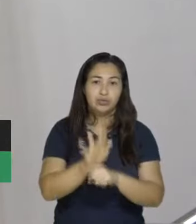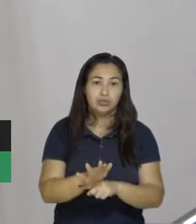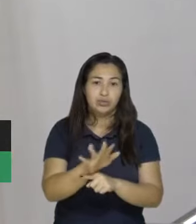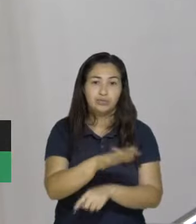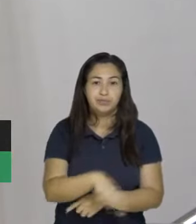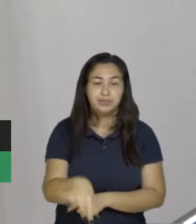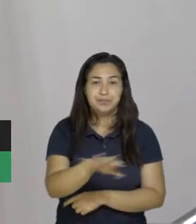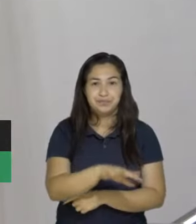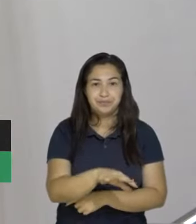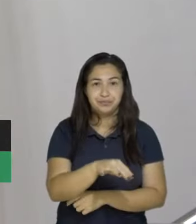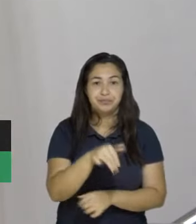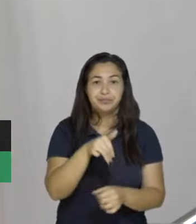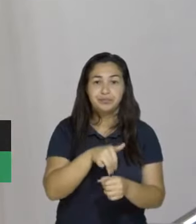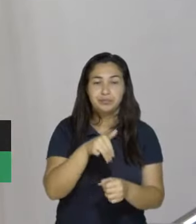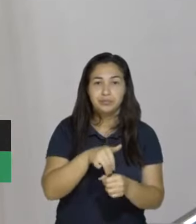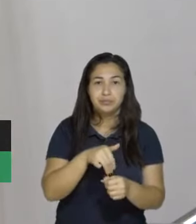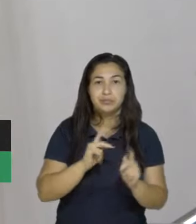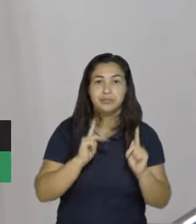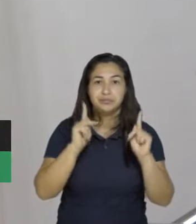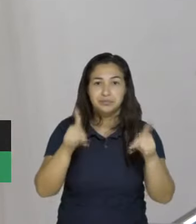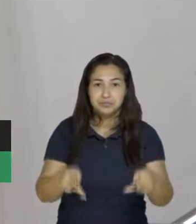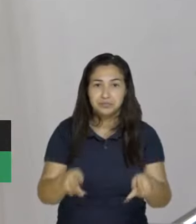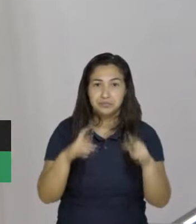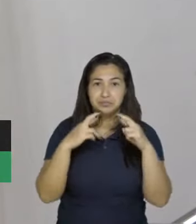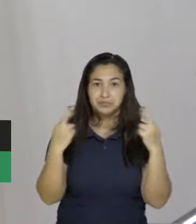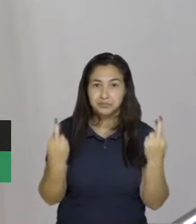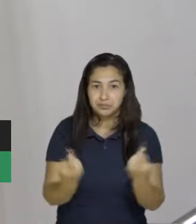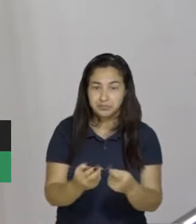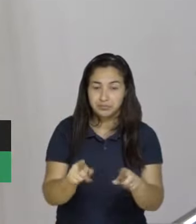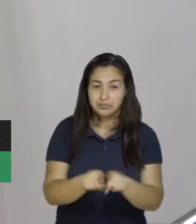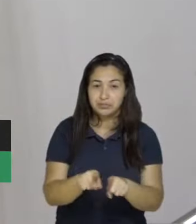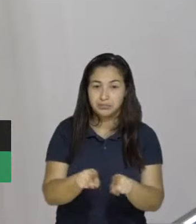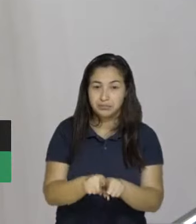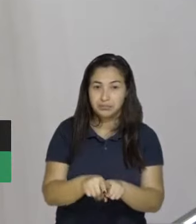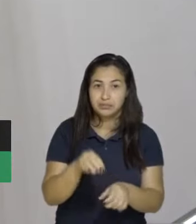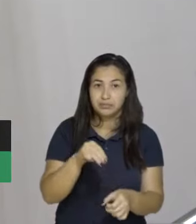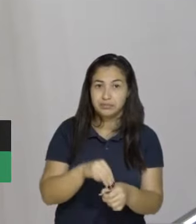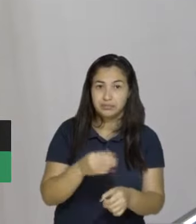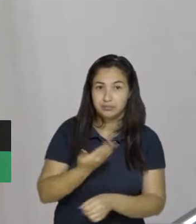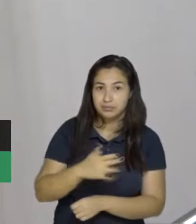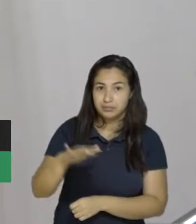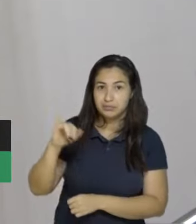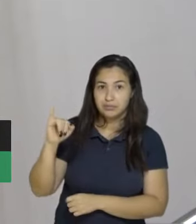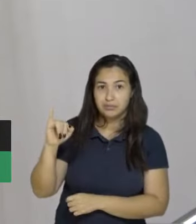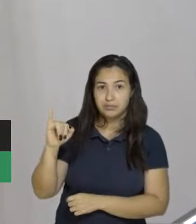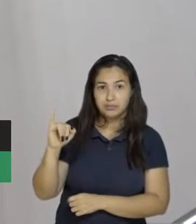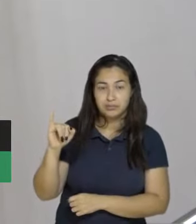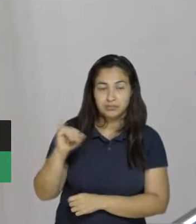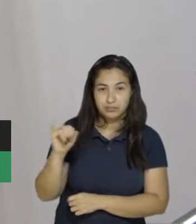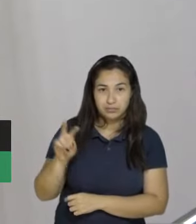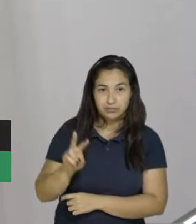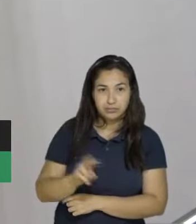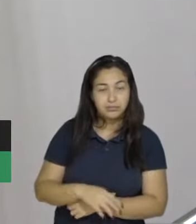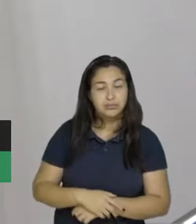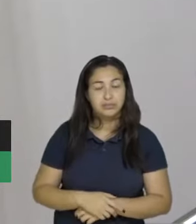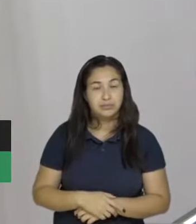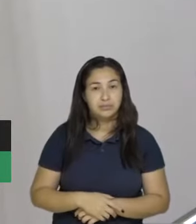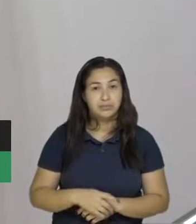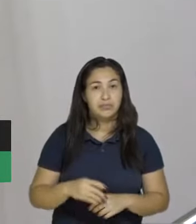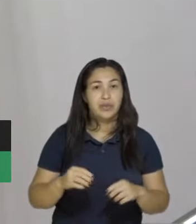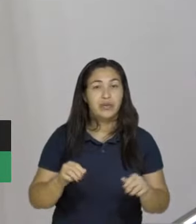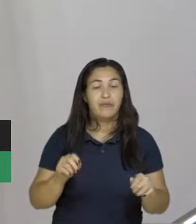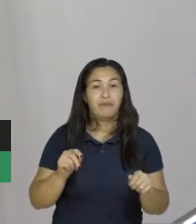nossa cidade de Pouso Redondo e toda a cidade do Alto Vale, que estamos muito carentes de policial na nossa